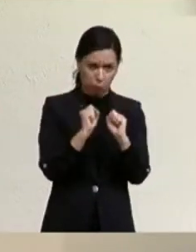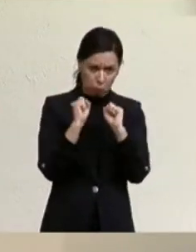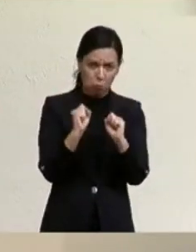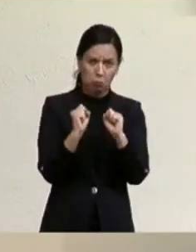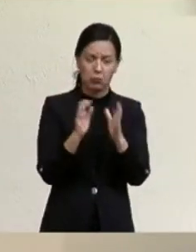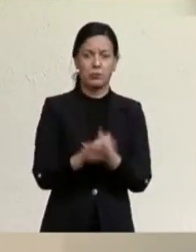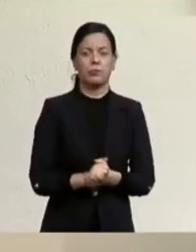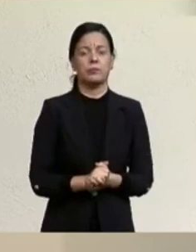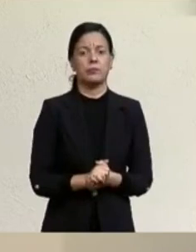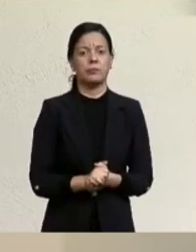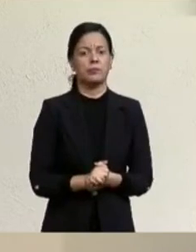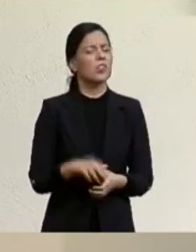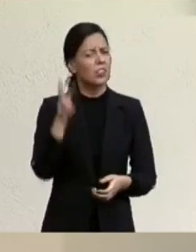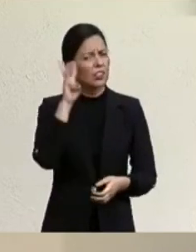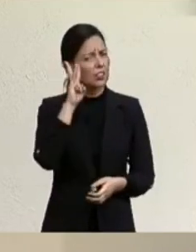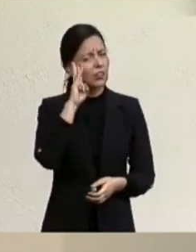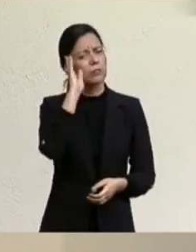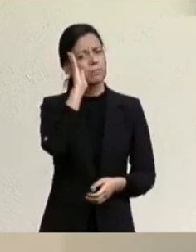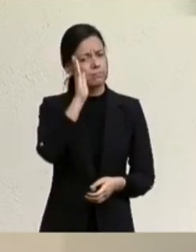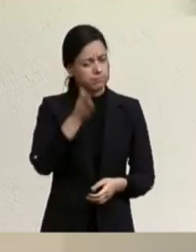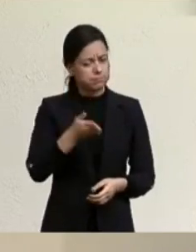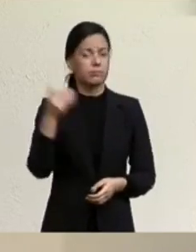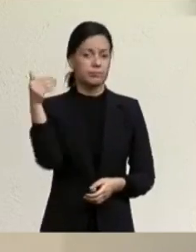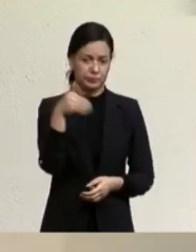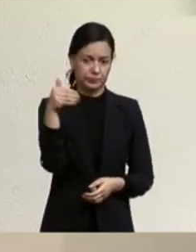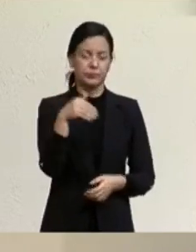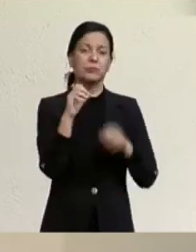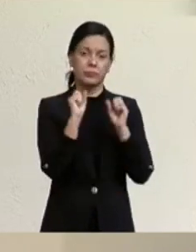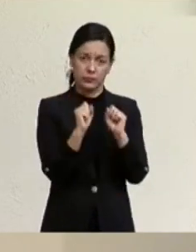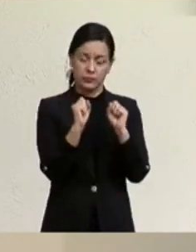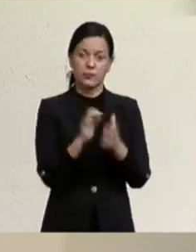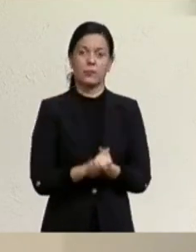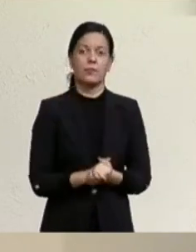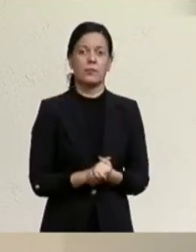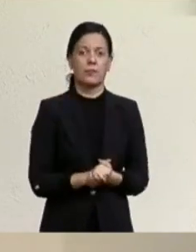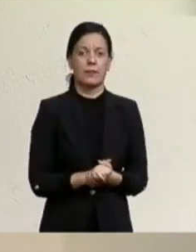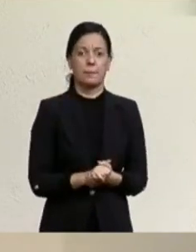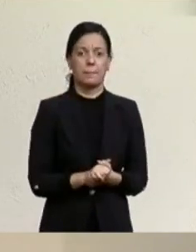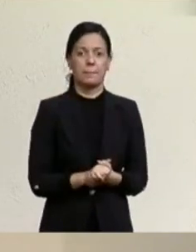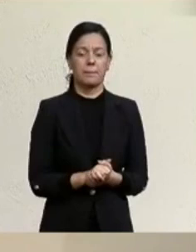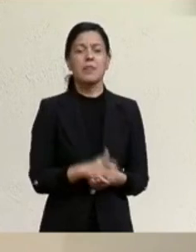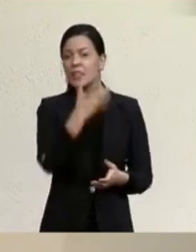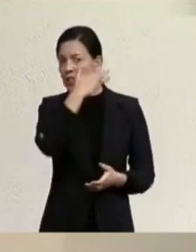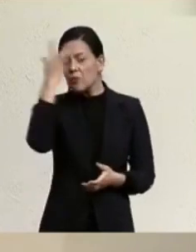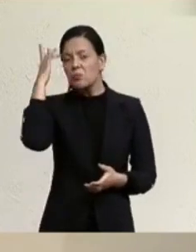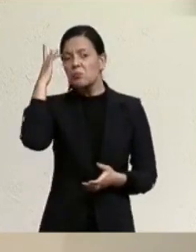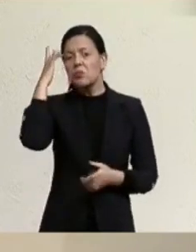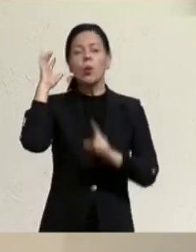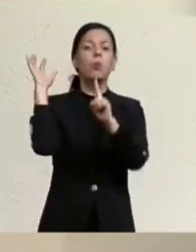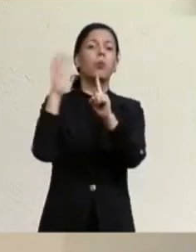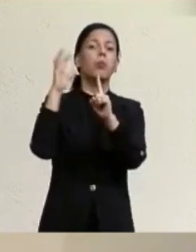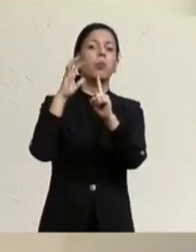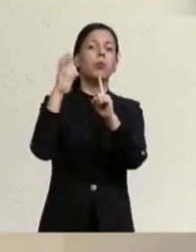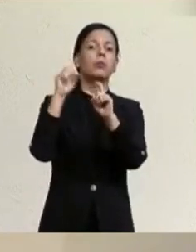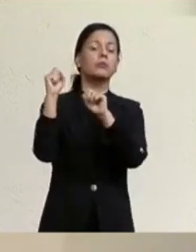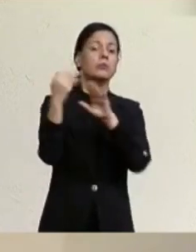venha mais vezes eu quero ver se terça-feira vocês vão estar aqui porque a pessoa que motivou vocês vir aqui falou foi